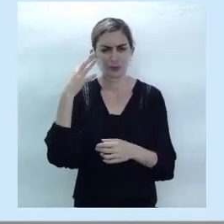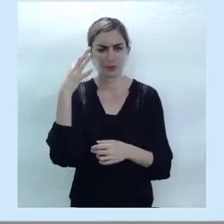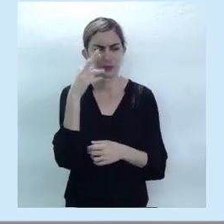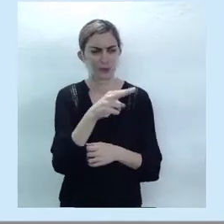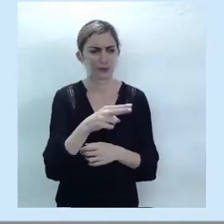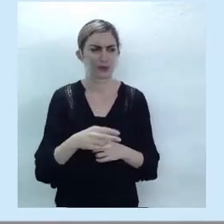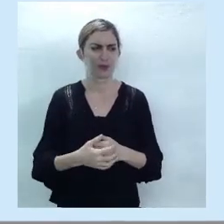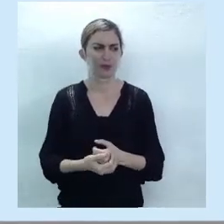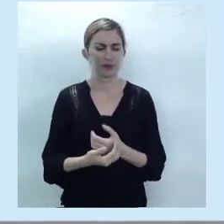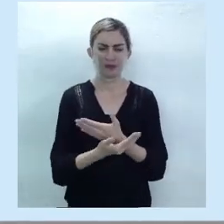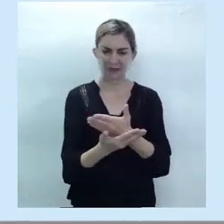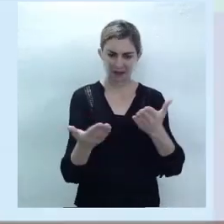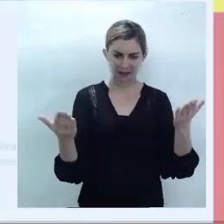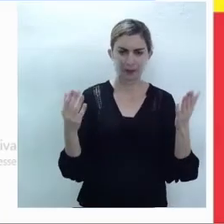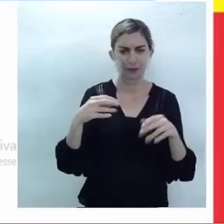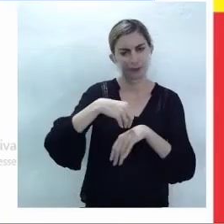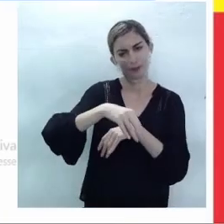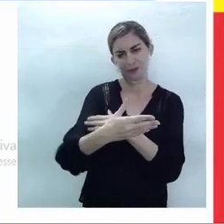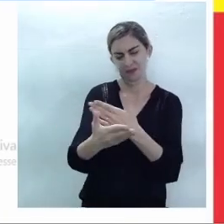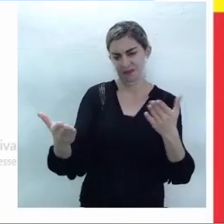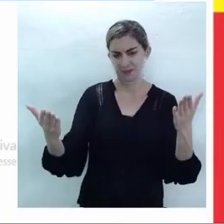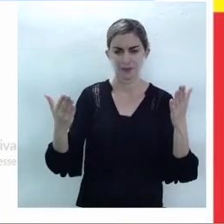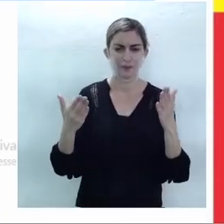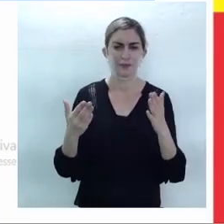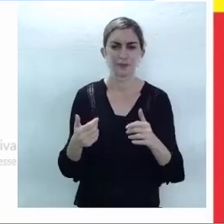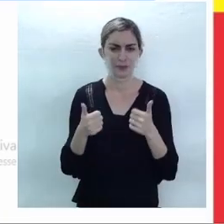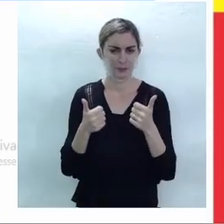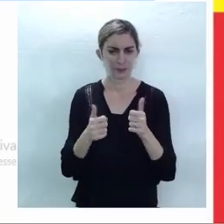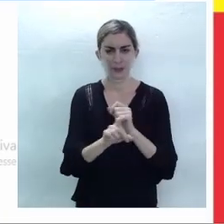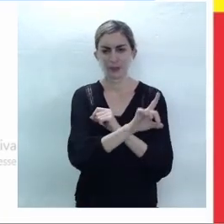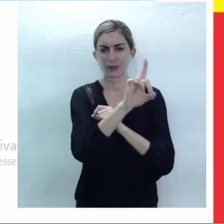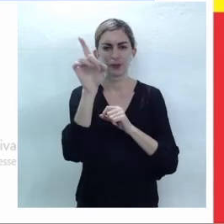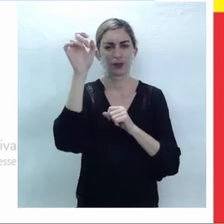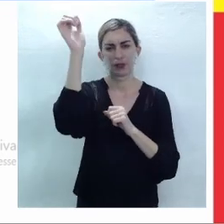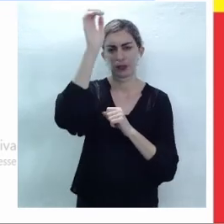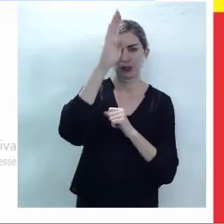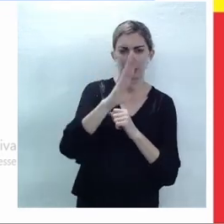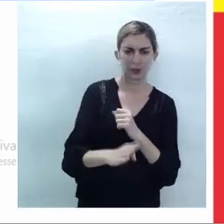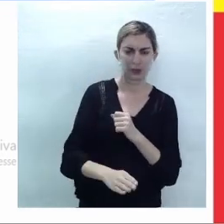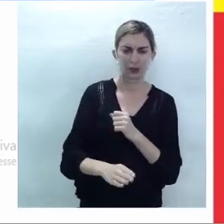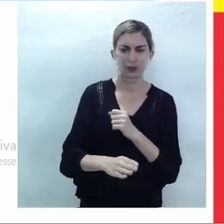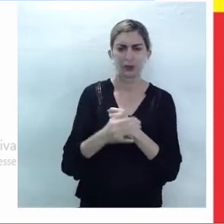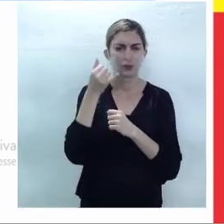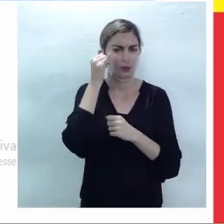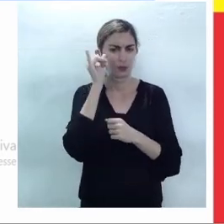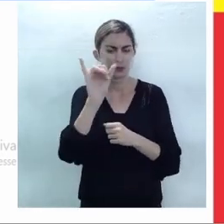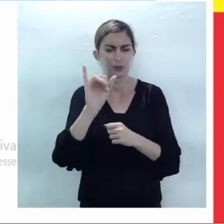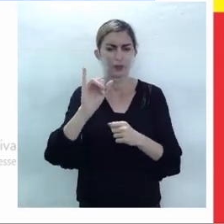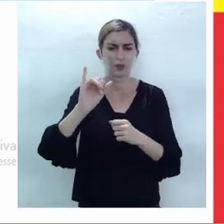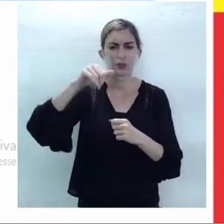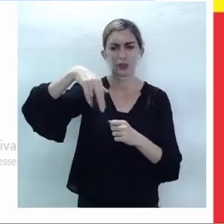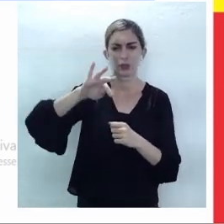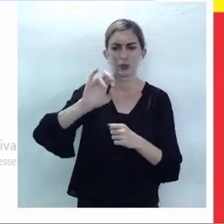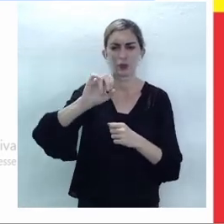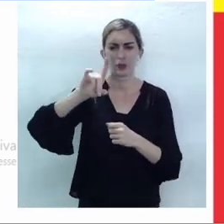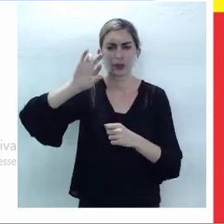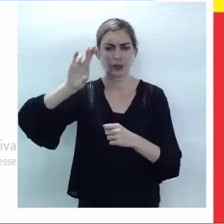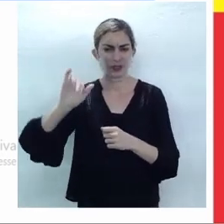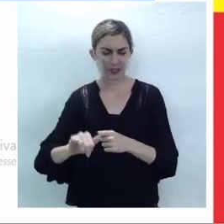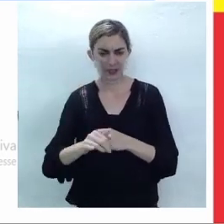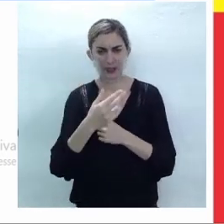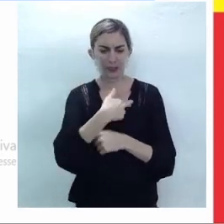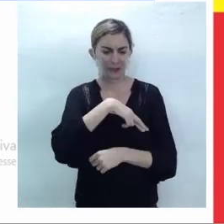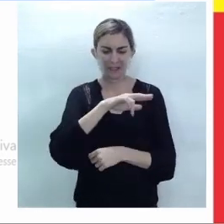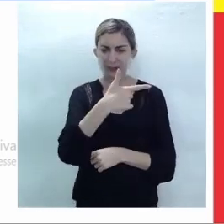para a tela, deixo para vocês essa questão. O Dia Nacional de Combate à Intolerância Religiosa